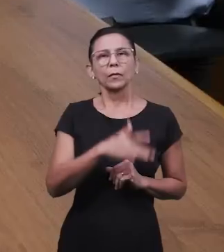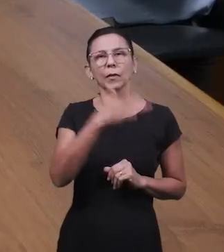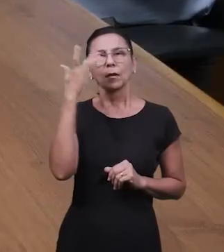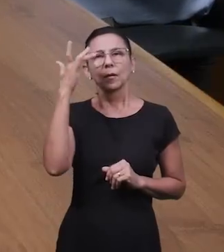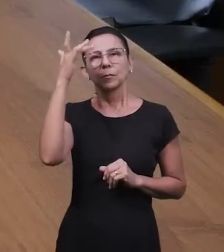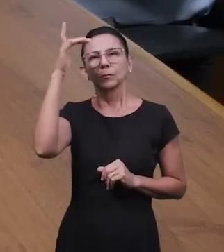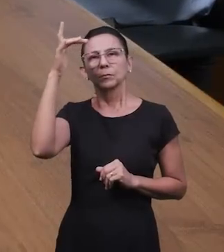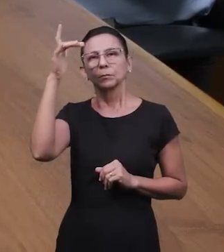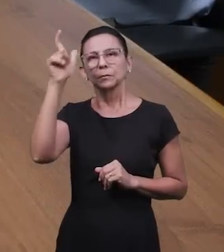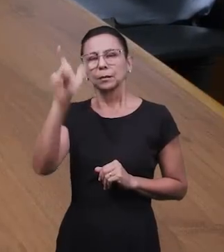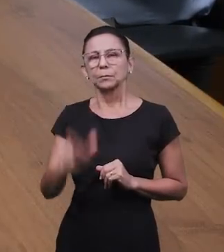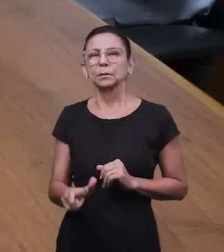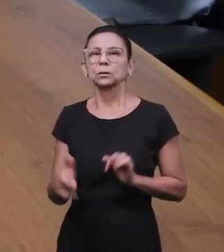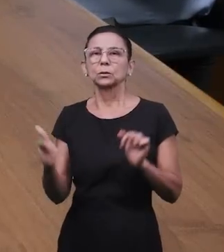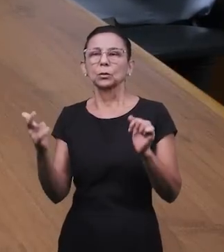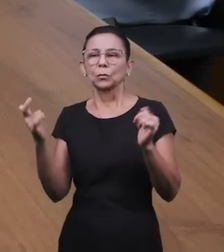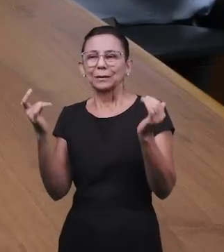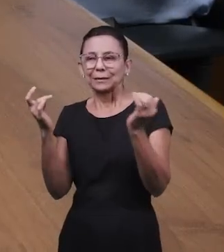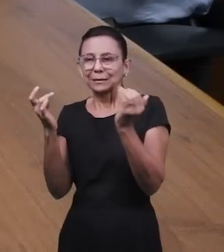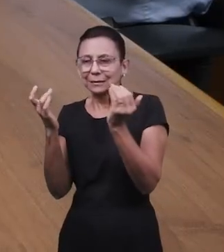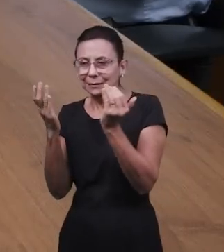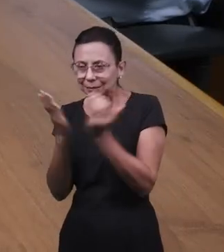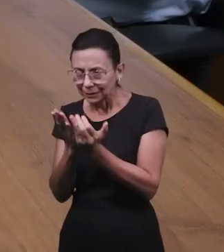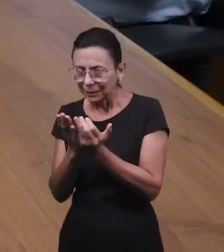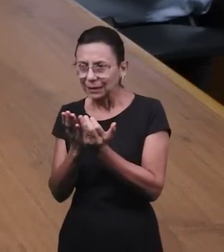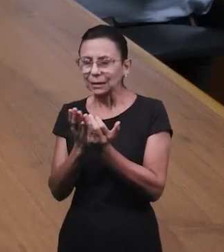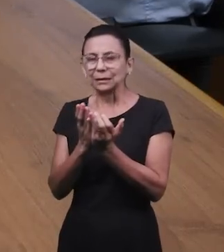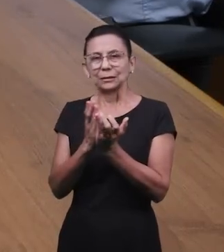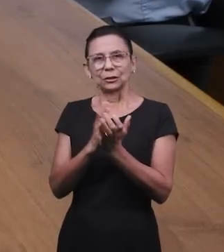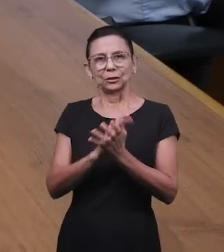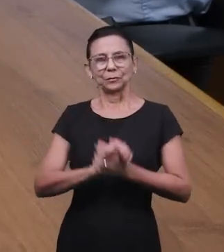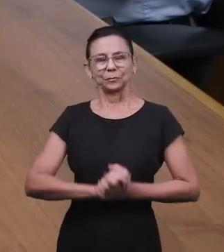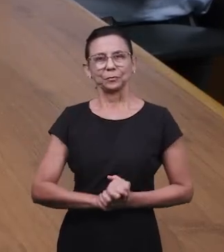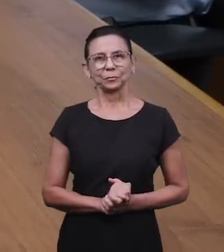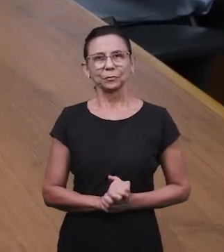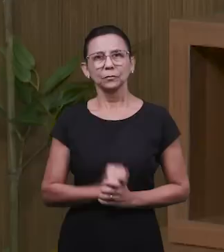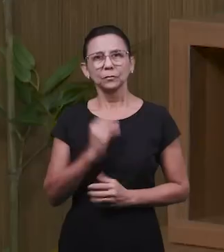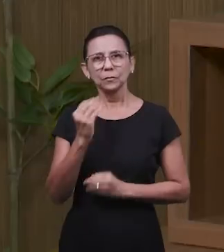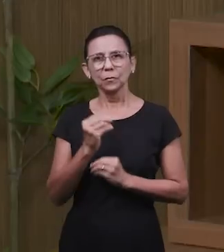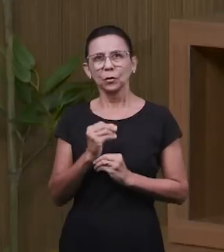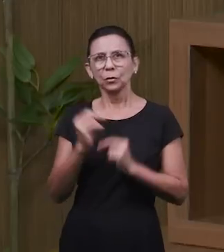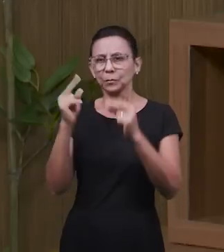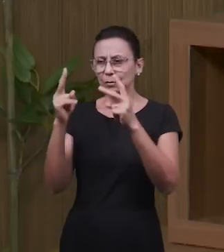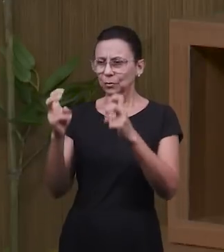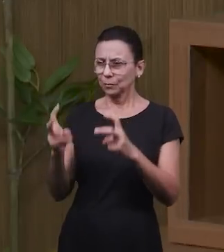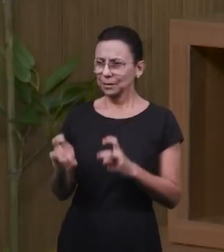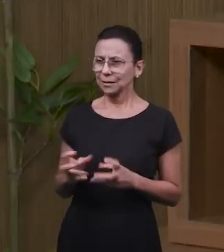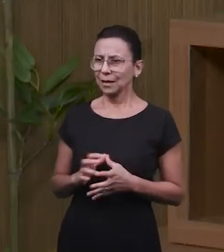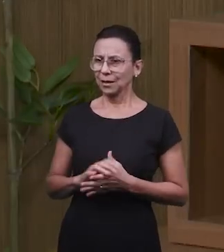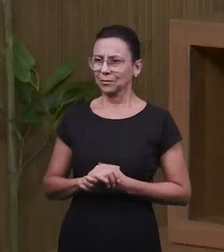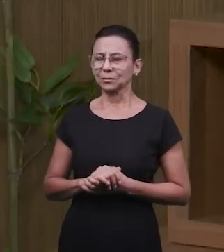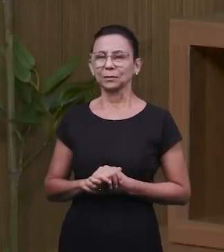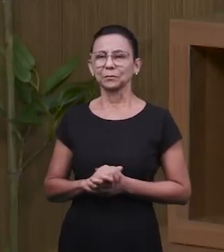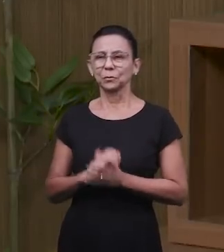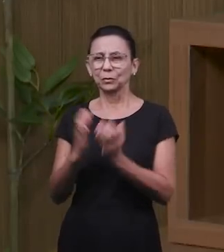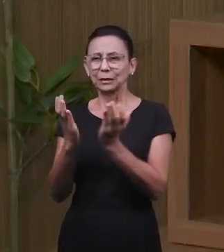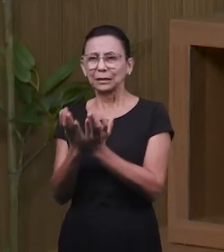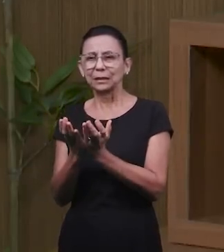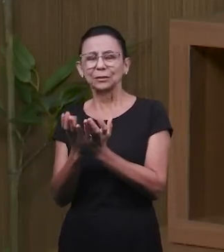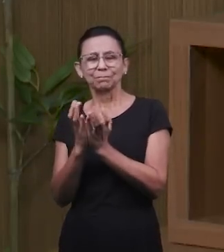do crente que comprovam que ele está em comunhão? Sinais na vida do